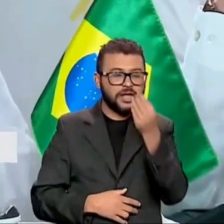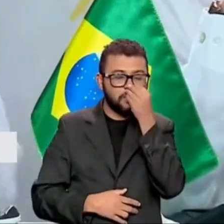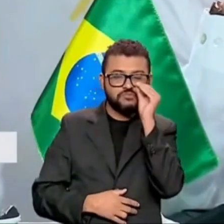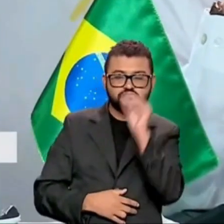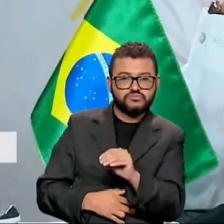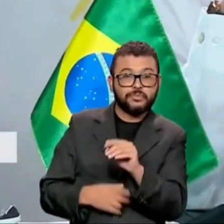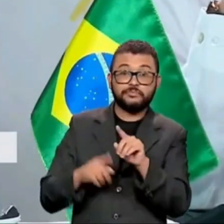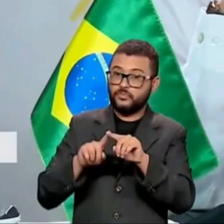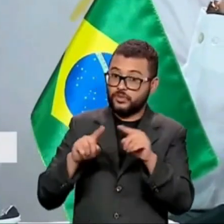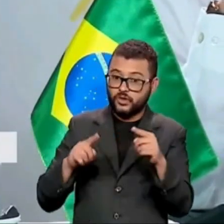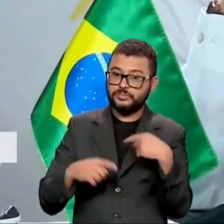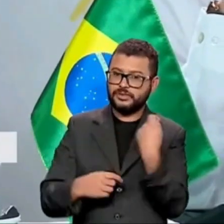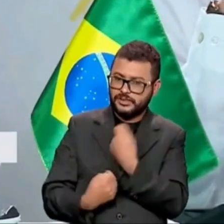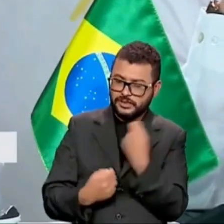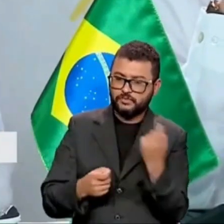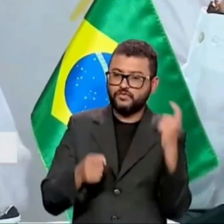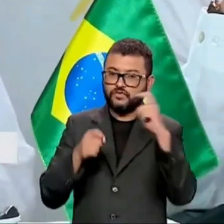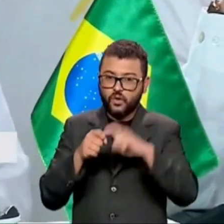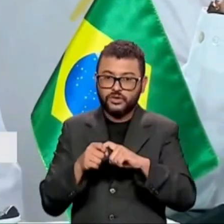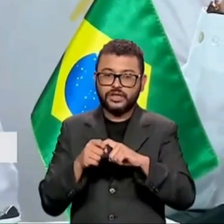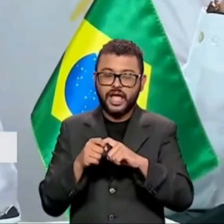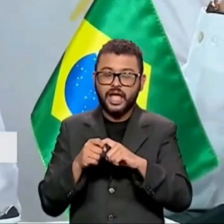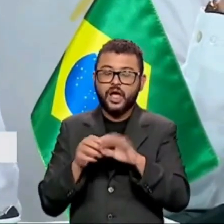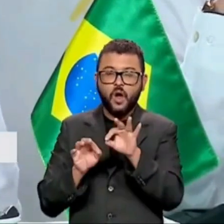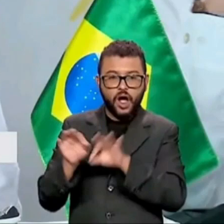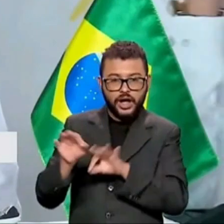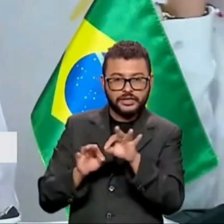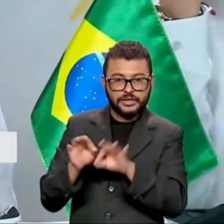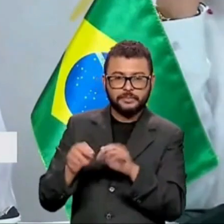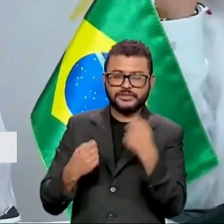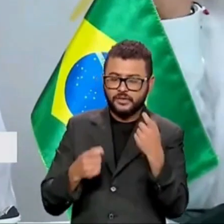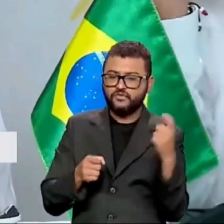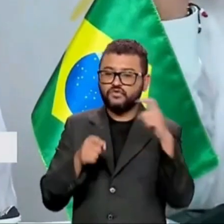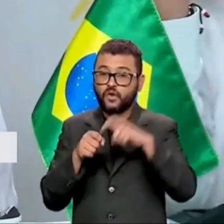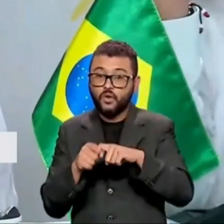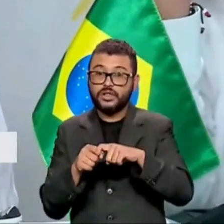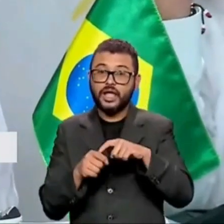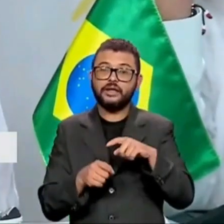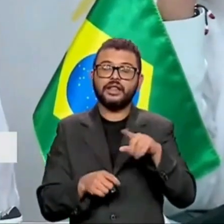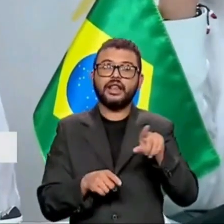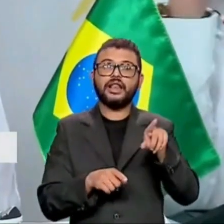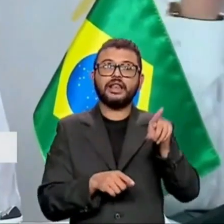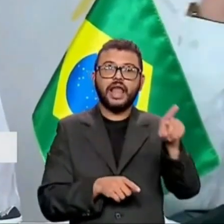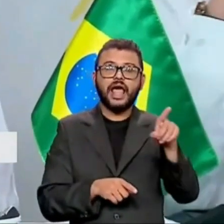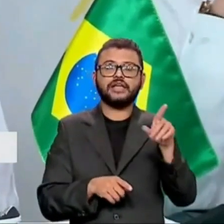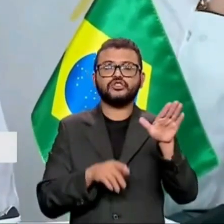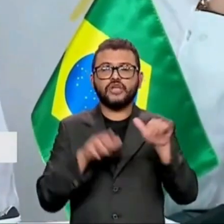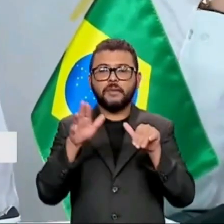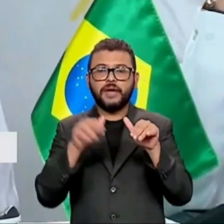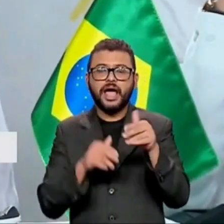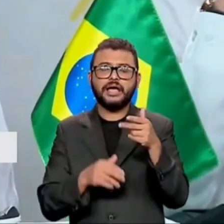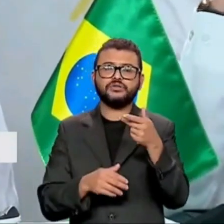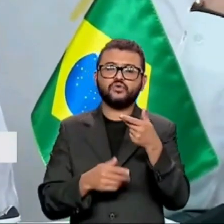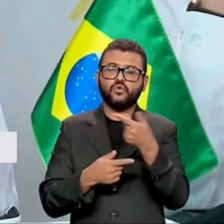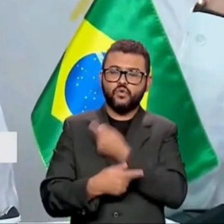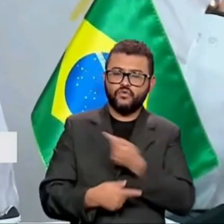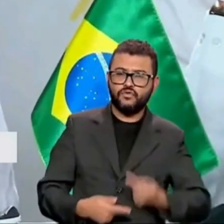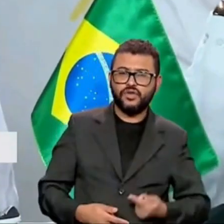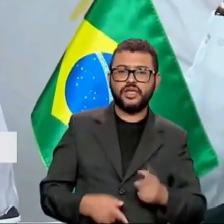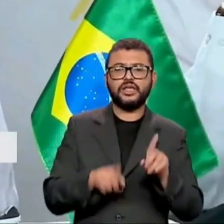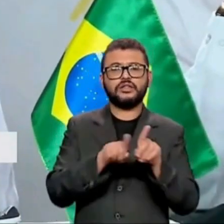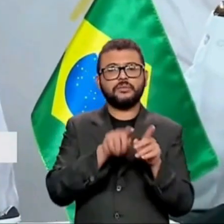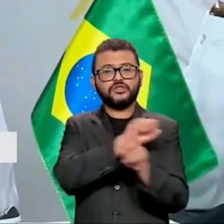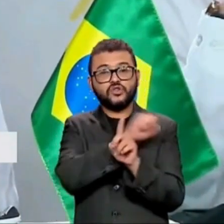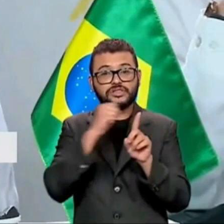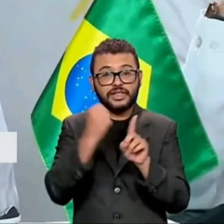Belém será um momento de correção de rota. A abertura às autoridades locais e à